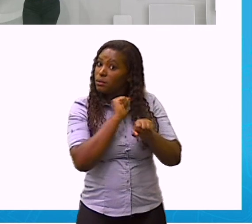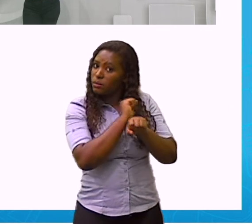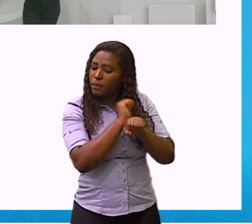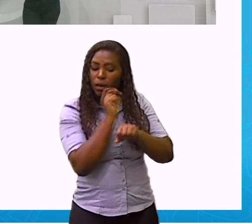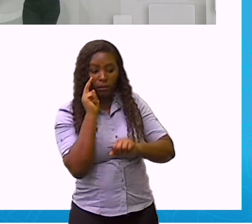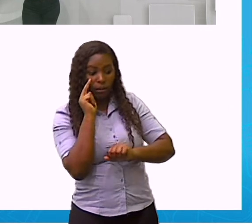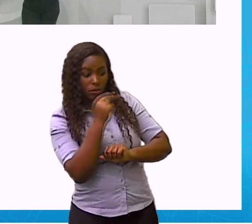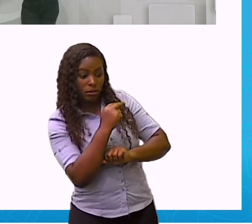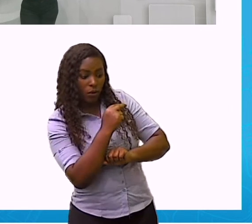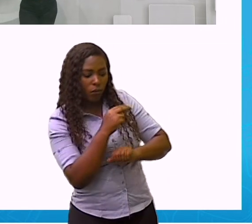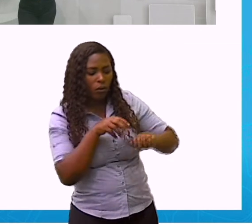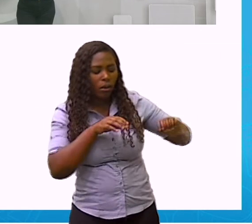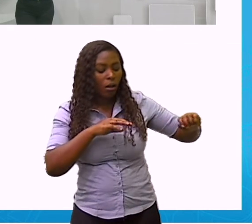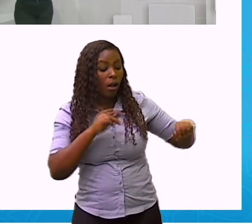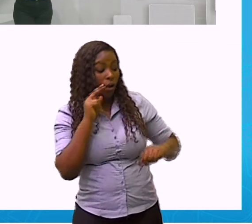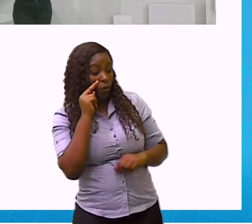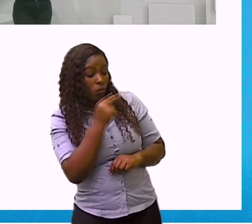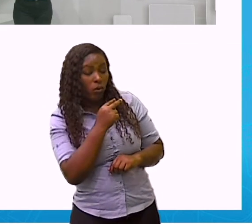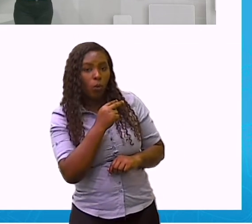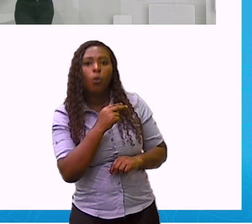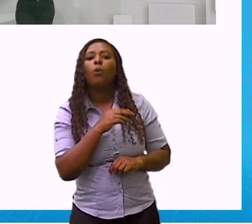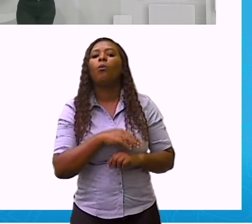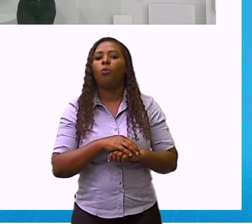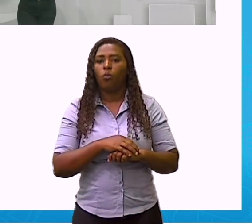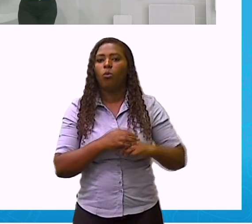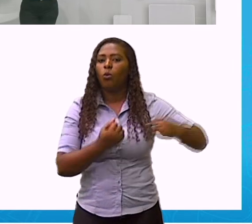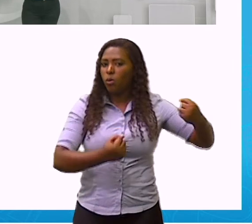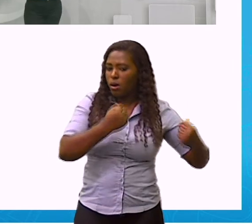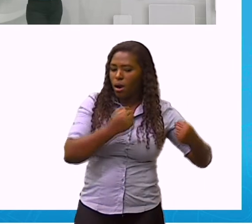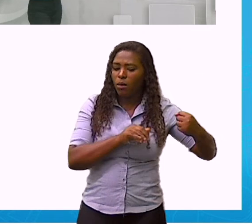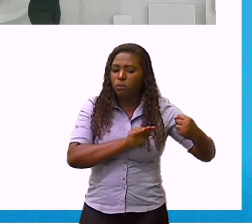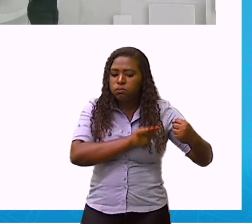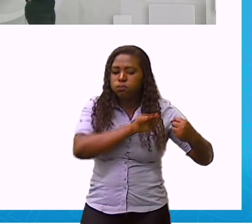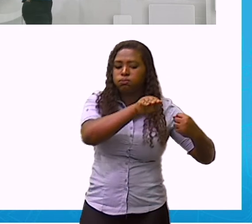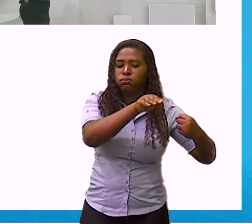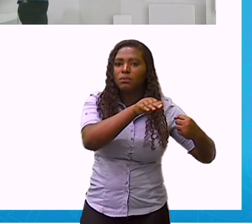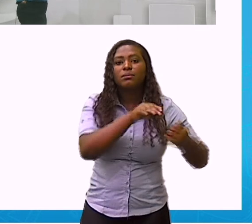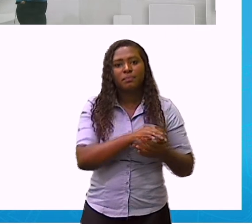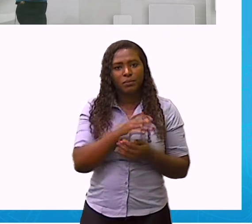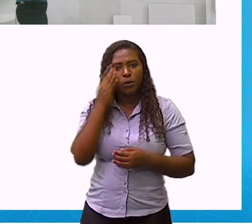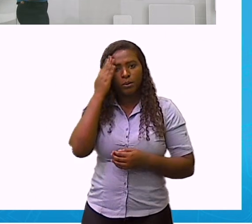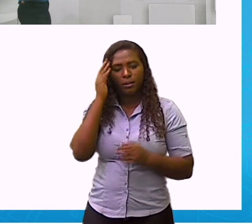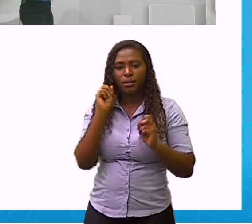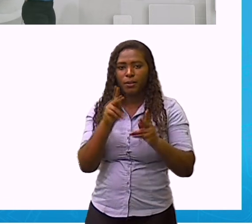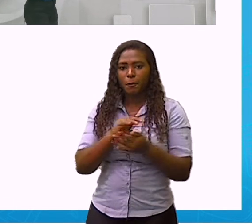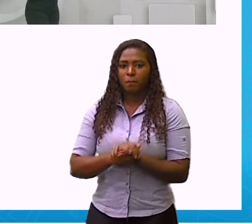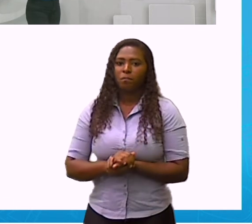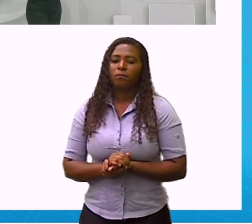caminhe pela calçada sempre atento a essas situações.